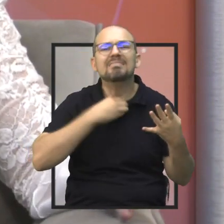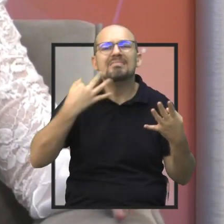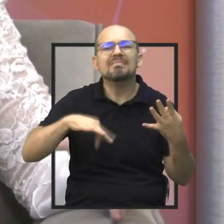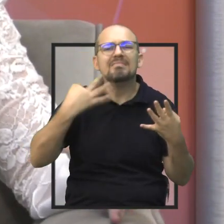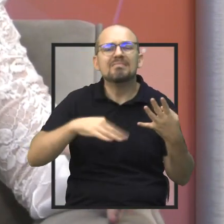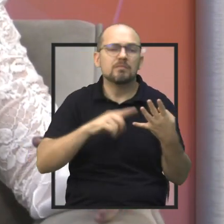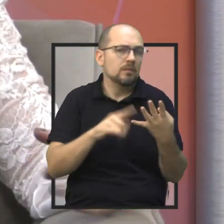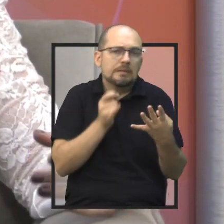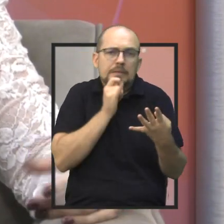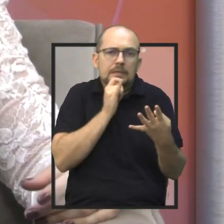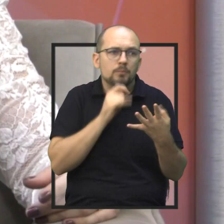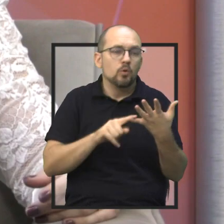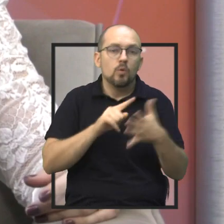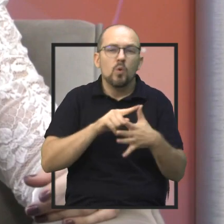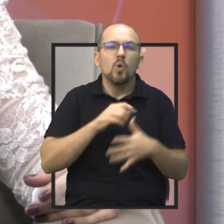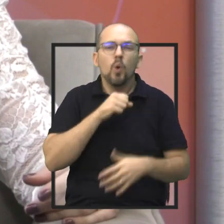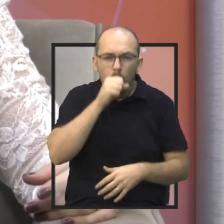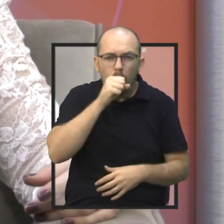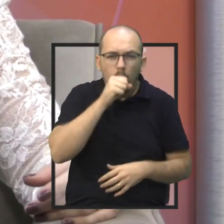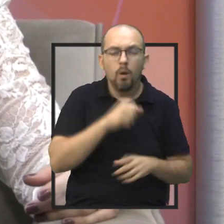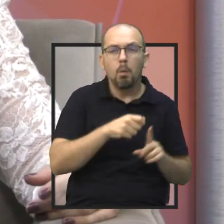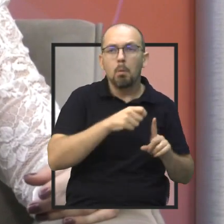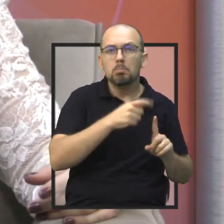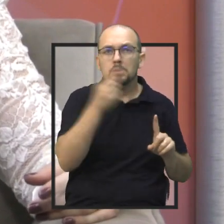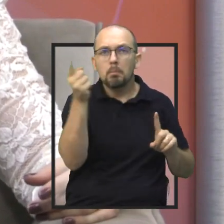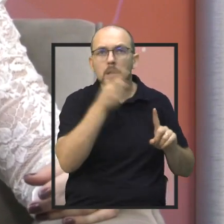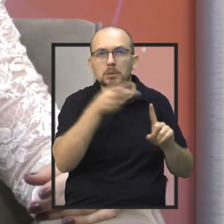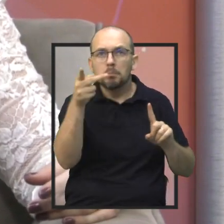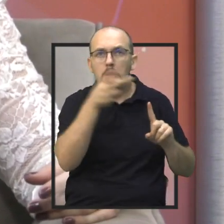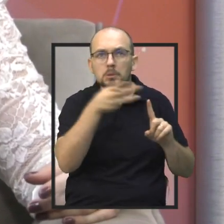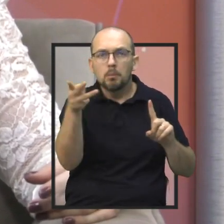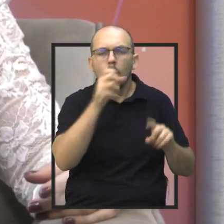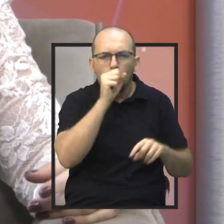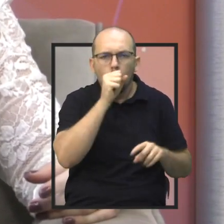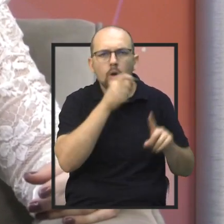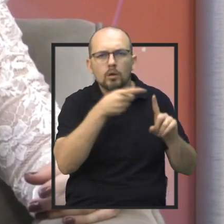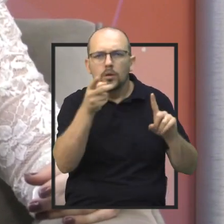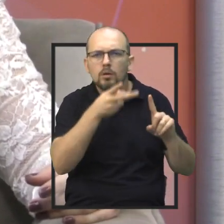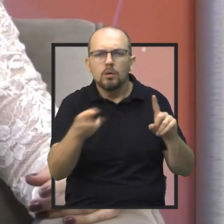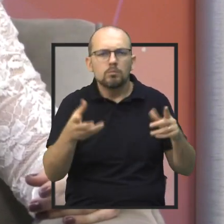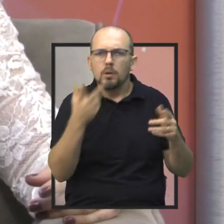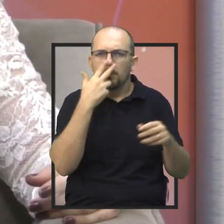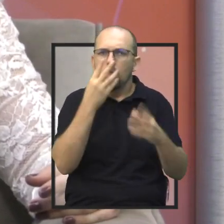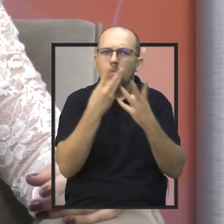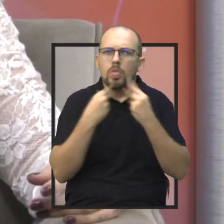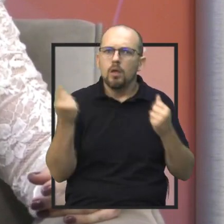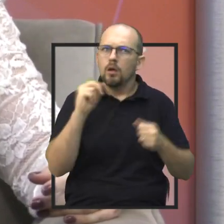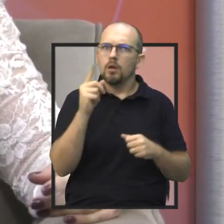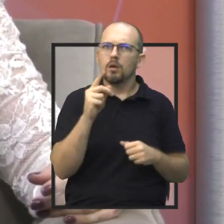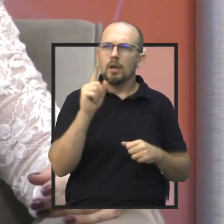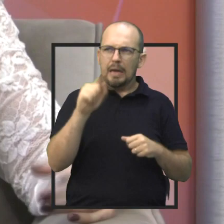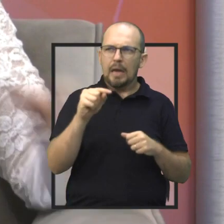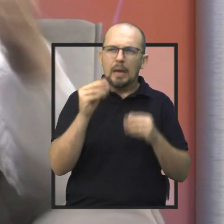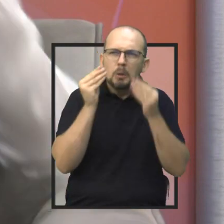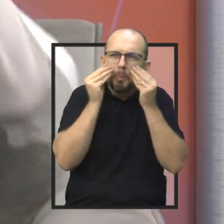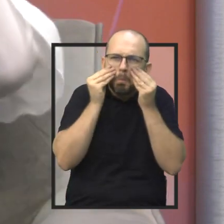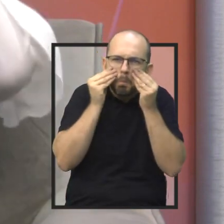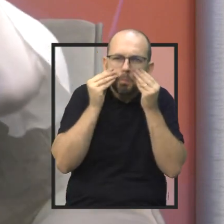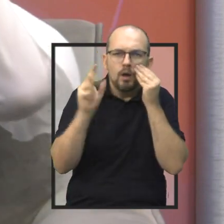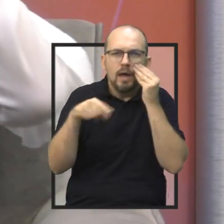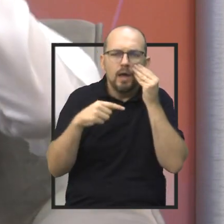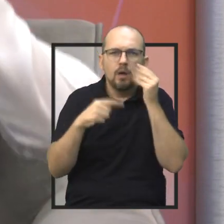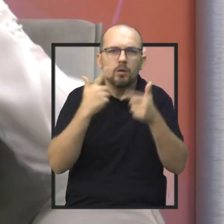garganta, né? De repente é uma tosse que não passa, será que tá com uma sinusite, tá com uma